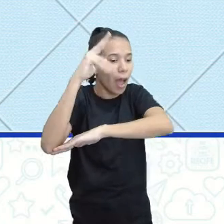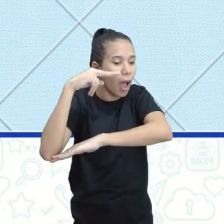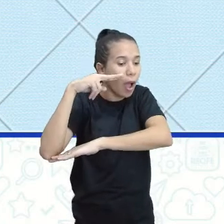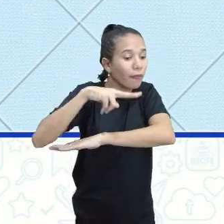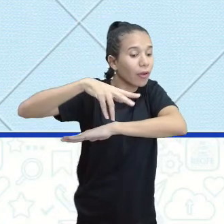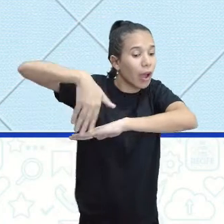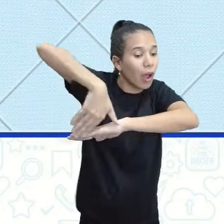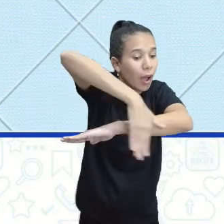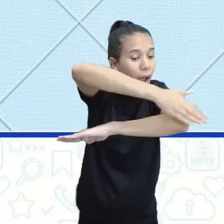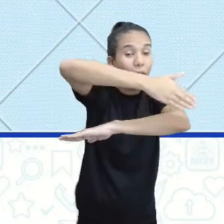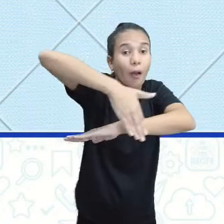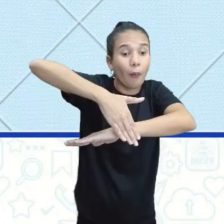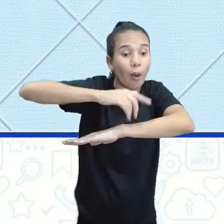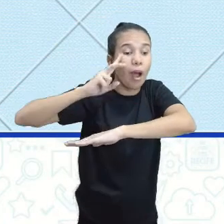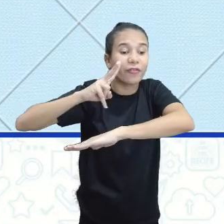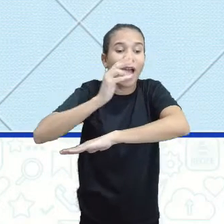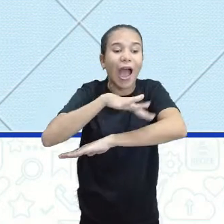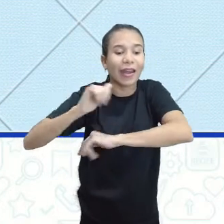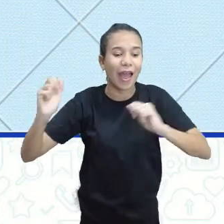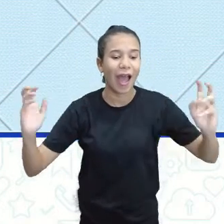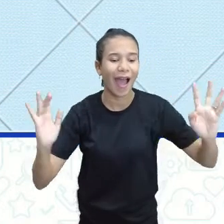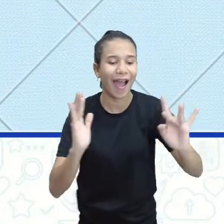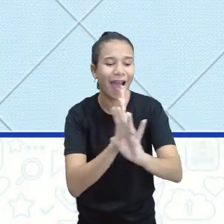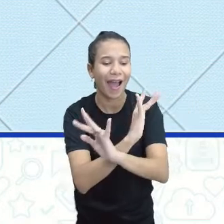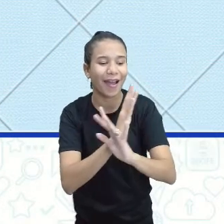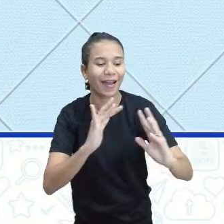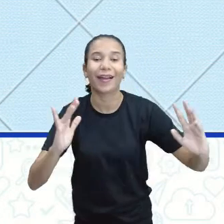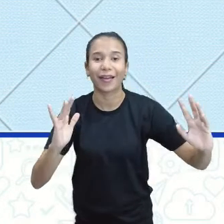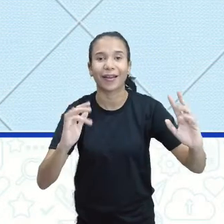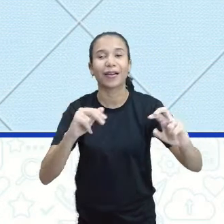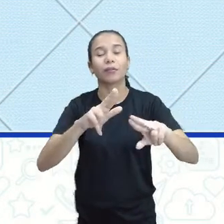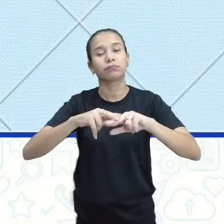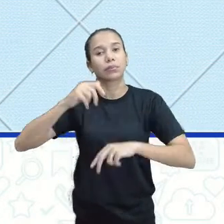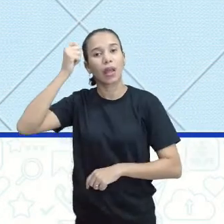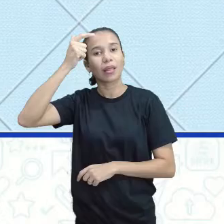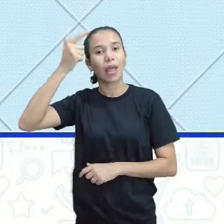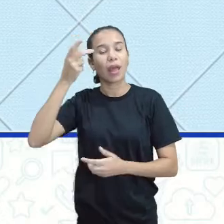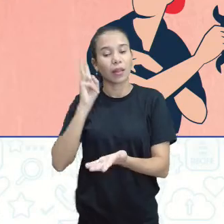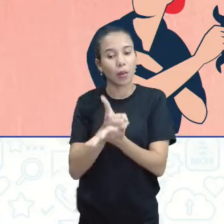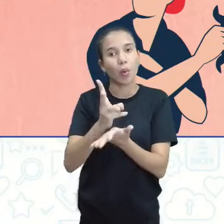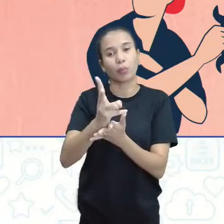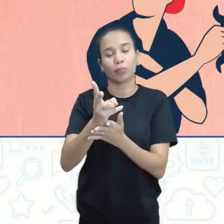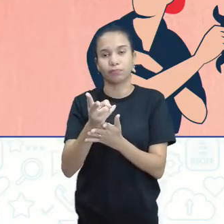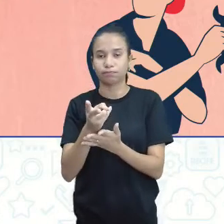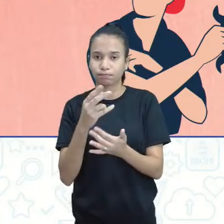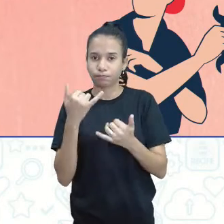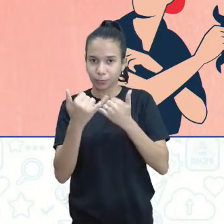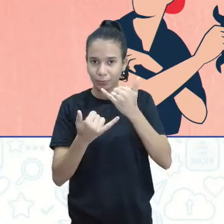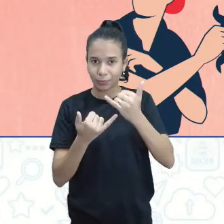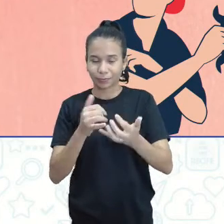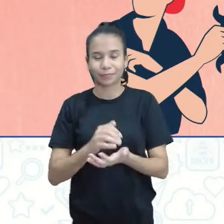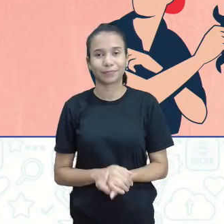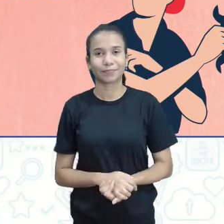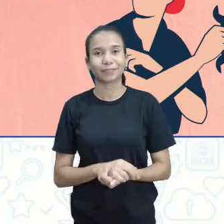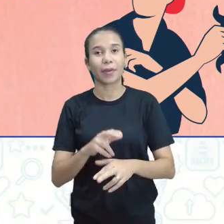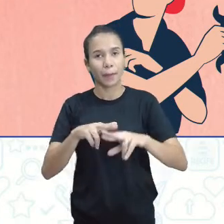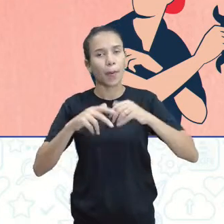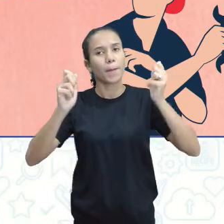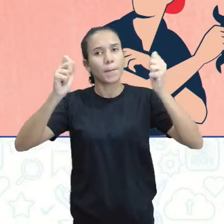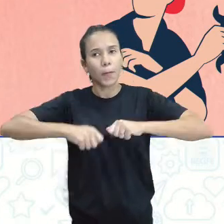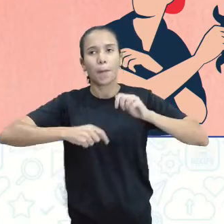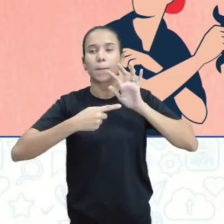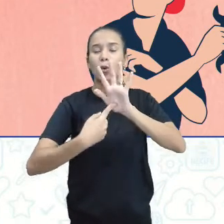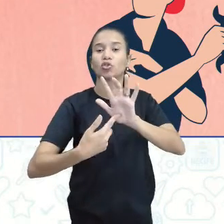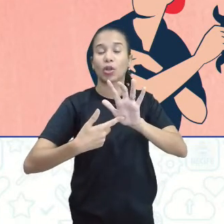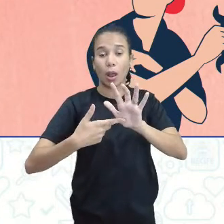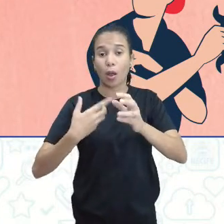rua, viam-se as crianças brincarem na calçada. Então, a ideia de continuidade e permanência. Então, ó, pode aparecer